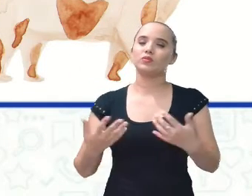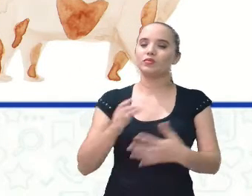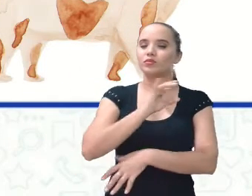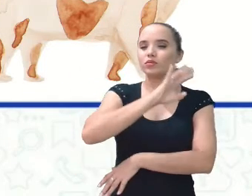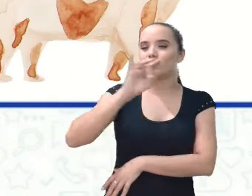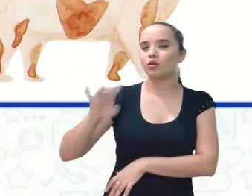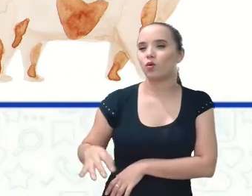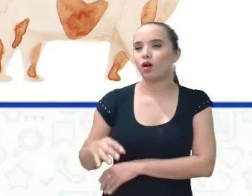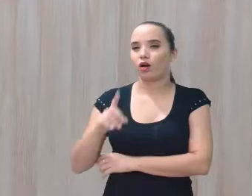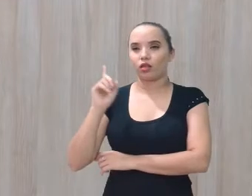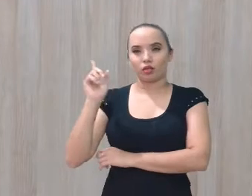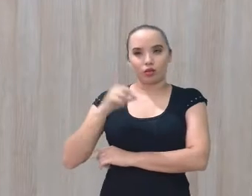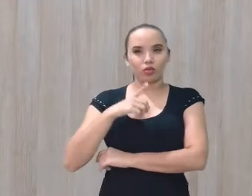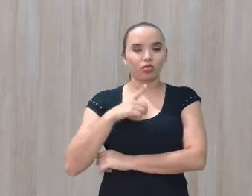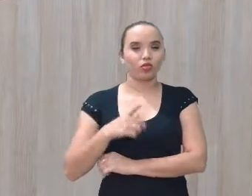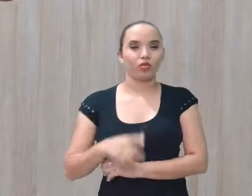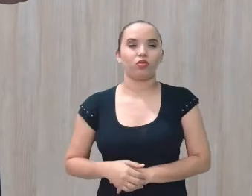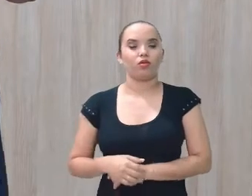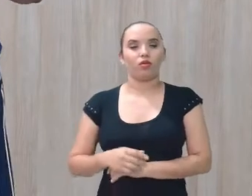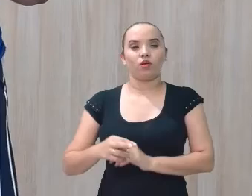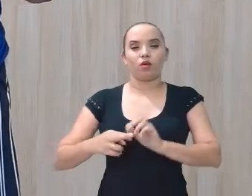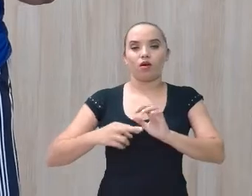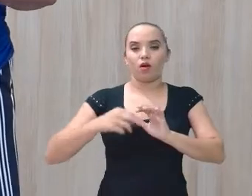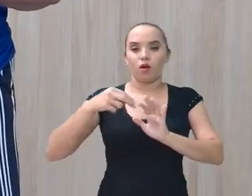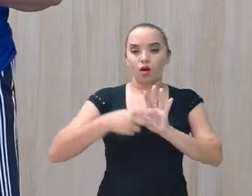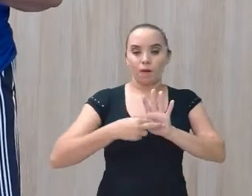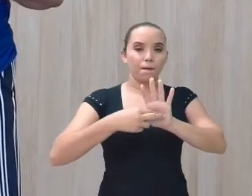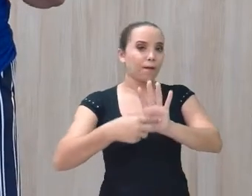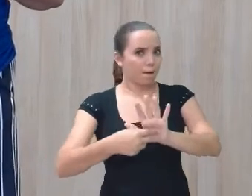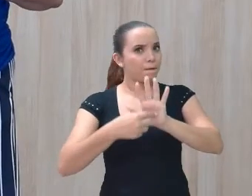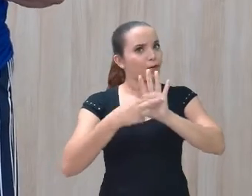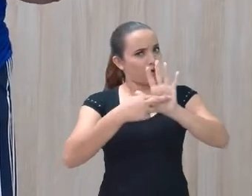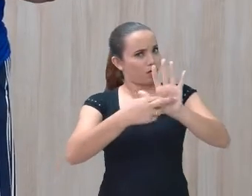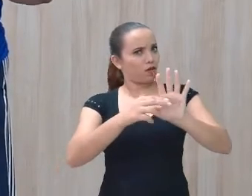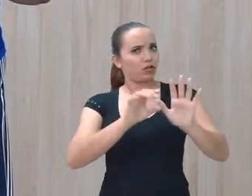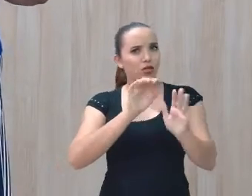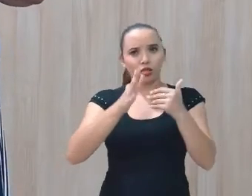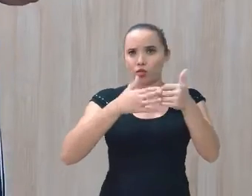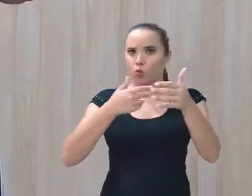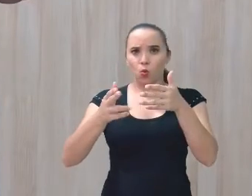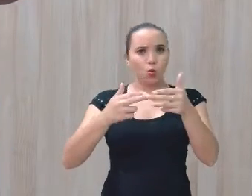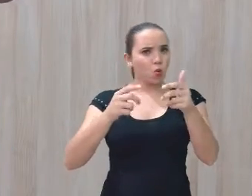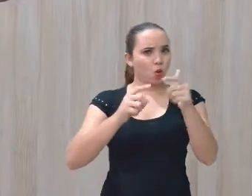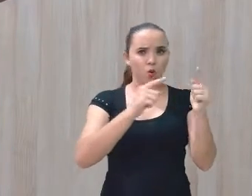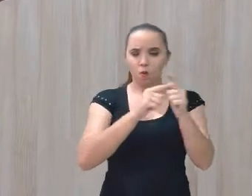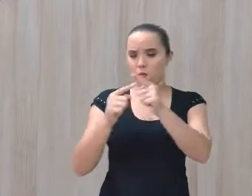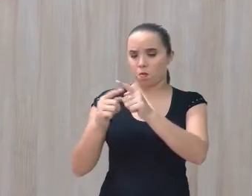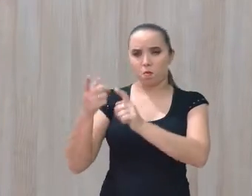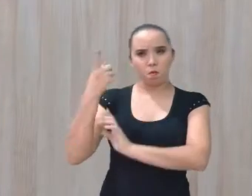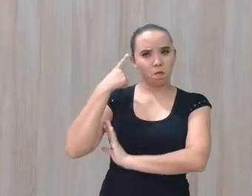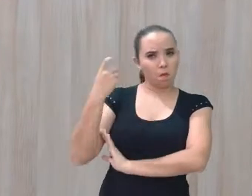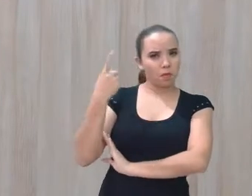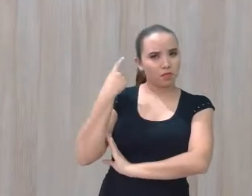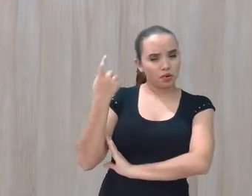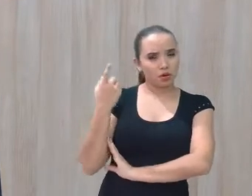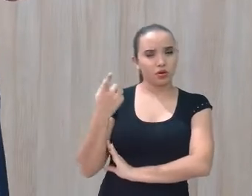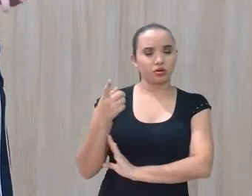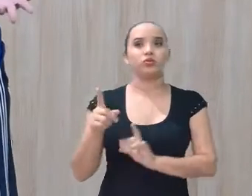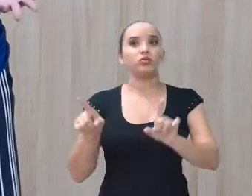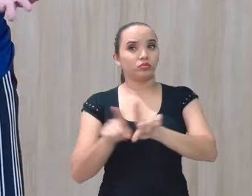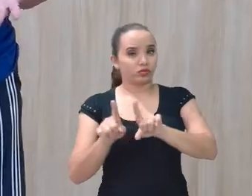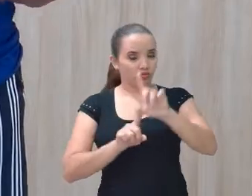onomatopeia, ela pode representar todo tipo de sonoridade, tá? Dos animais, como a gente viu,